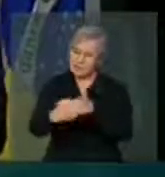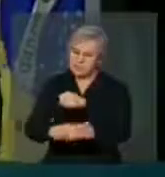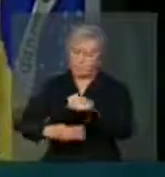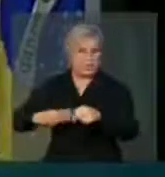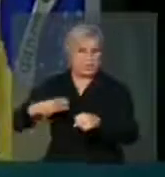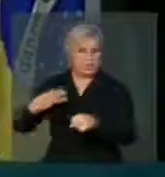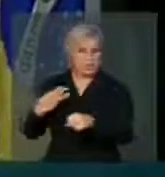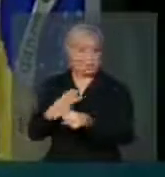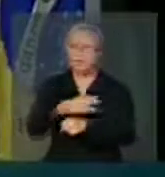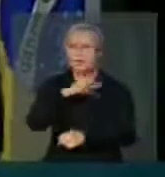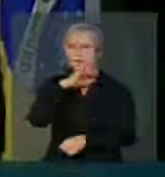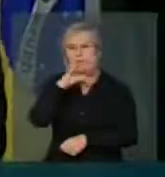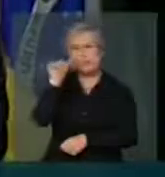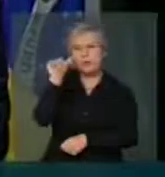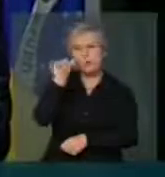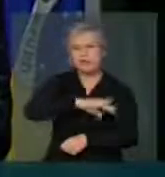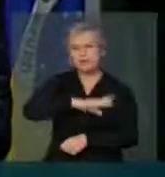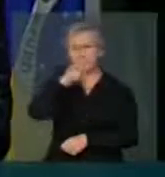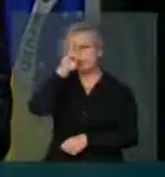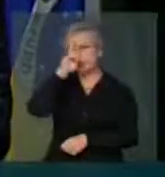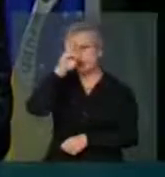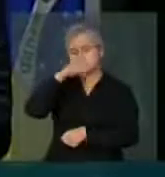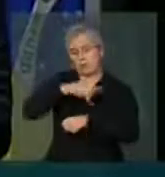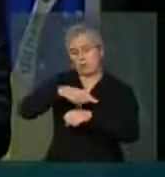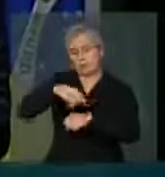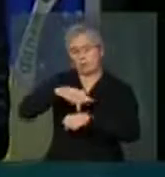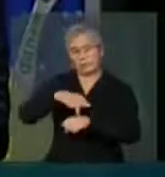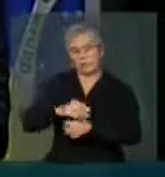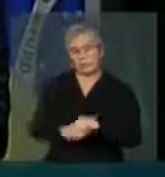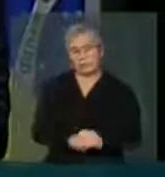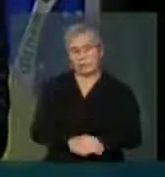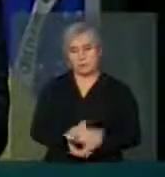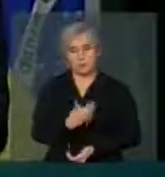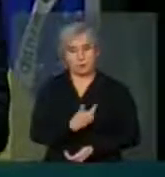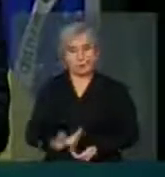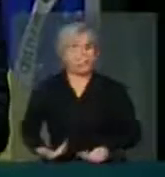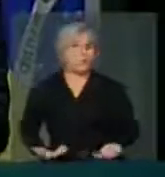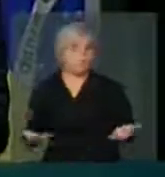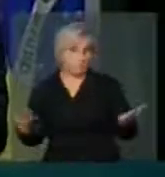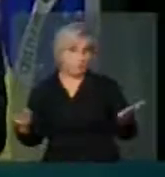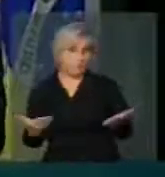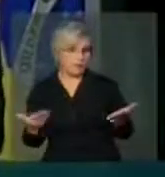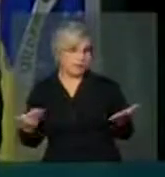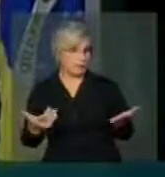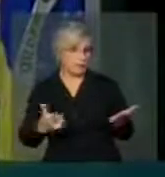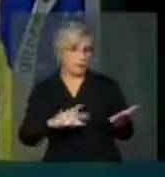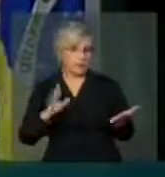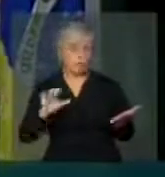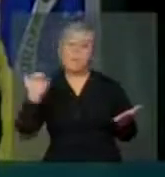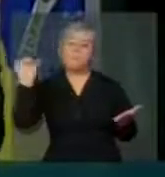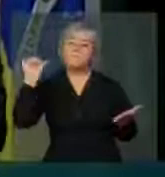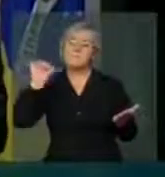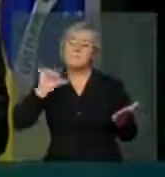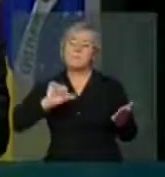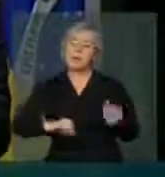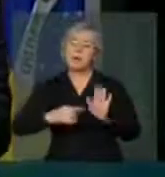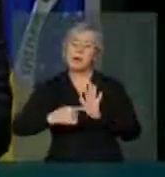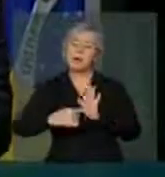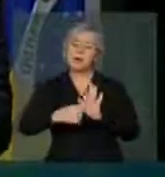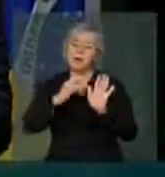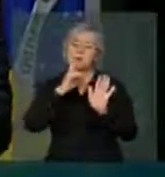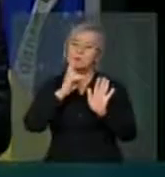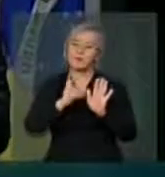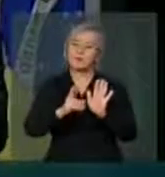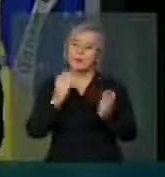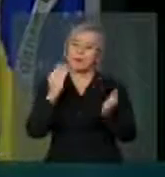marco infeliz na história desse país. O governo atual já tem o pior desempenho desde Fernando Collor